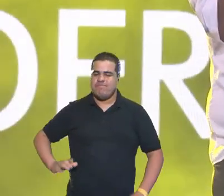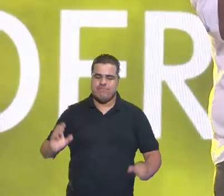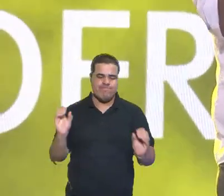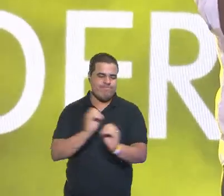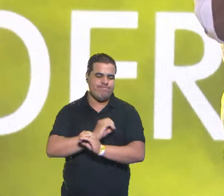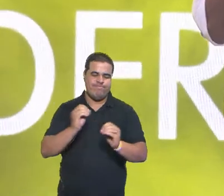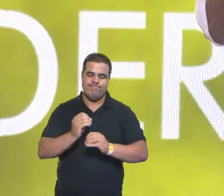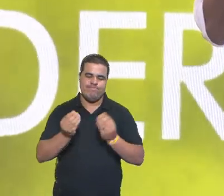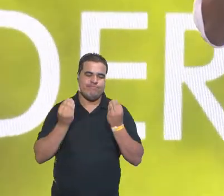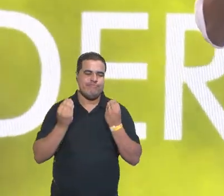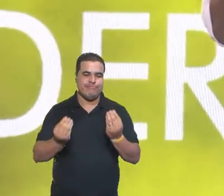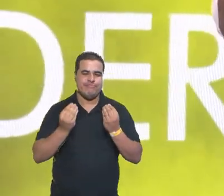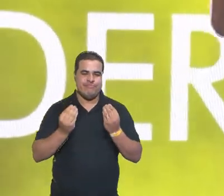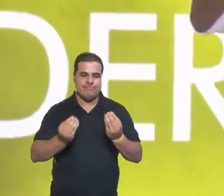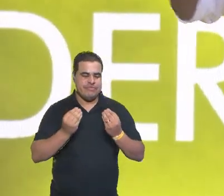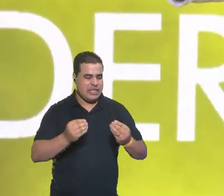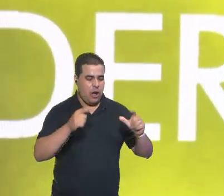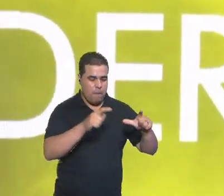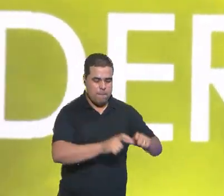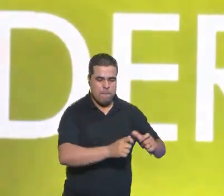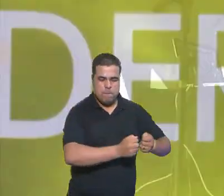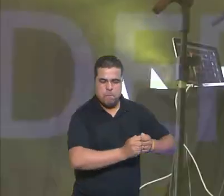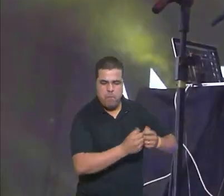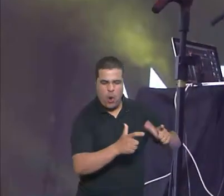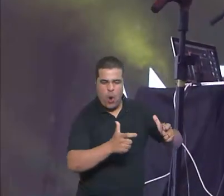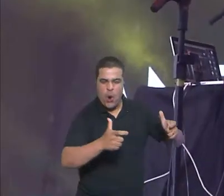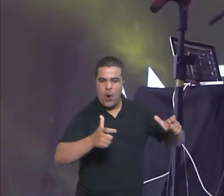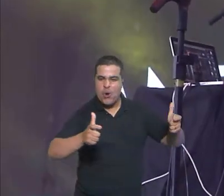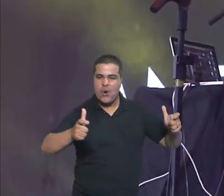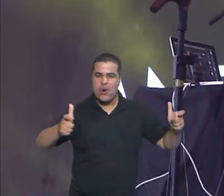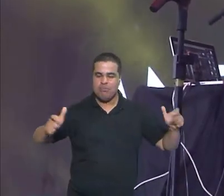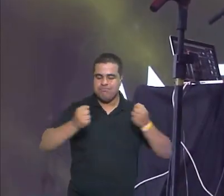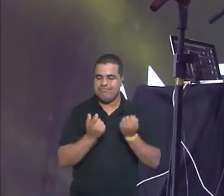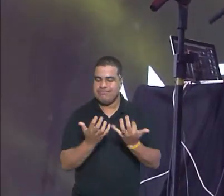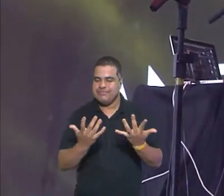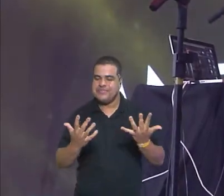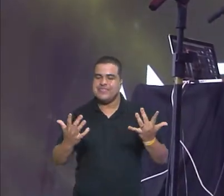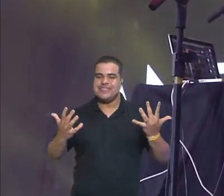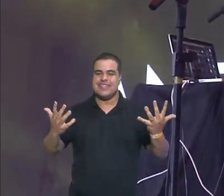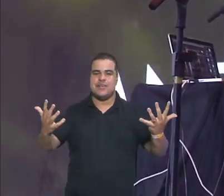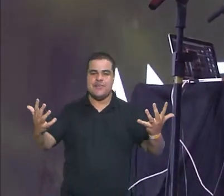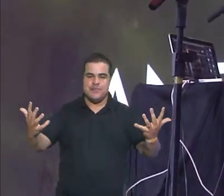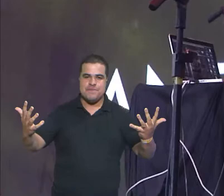mas nada adiantou surgiram mas Cristão